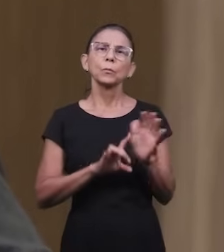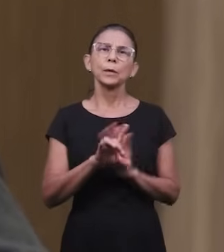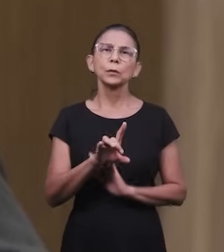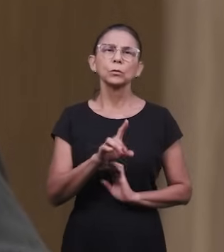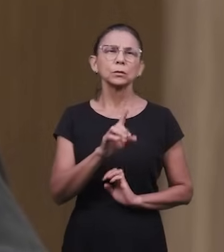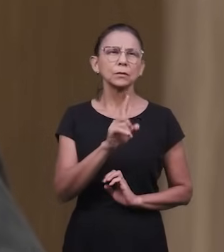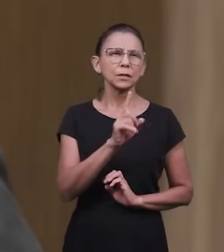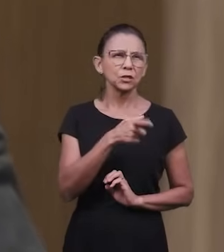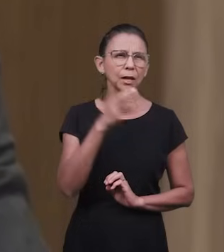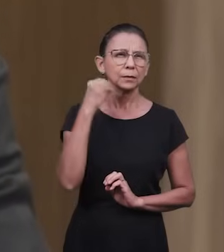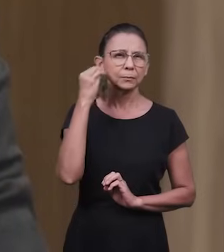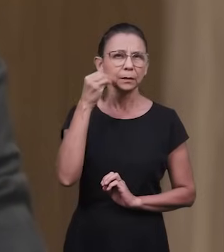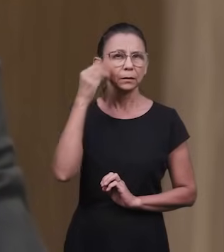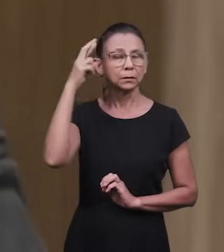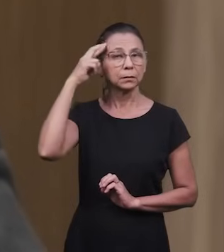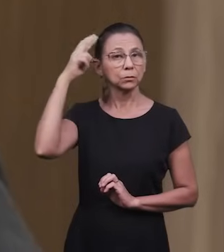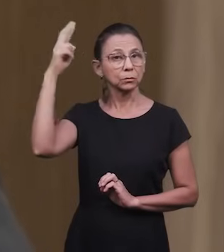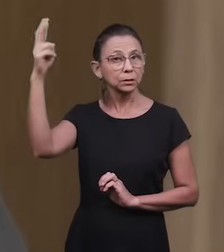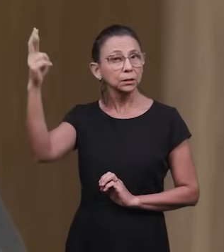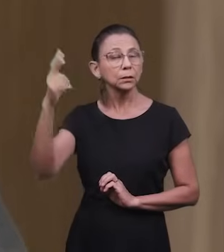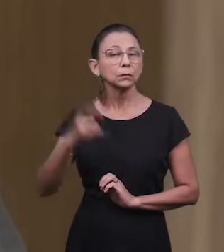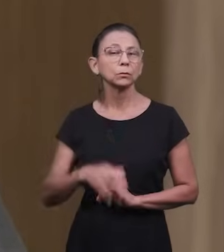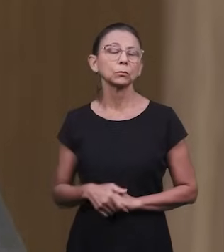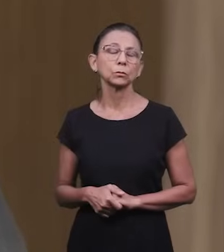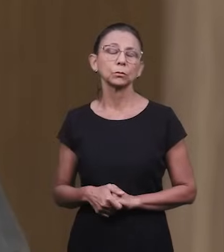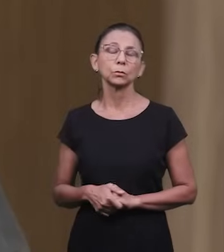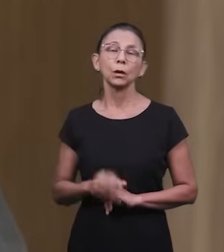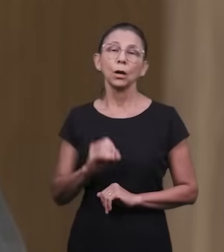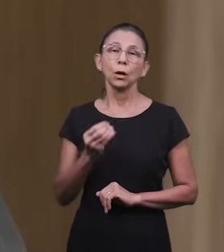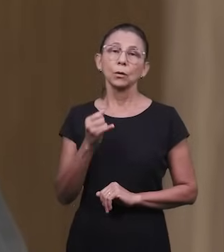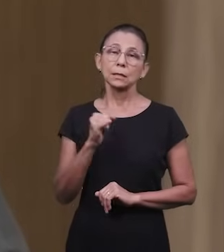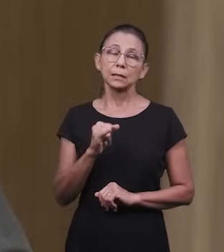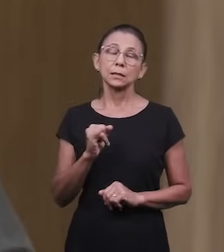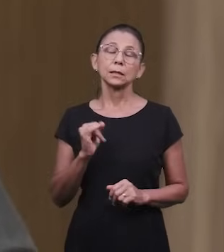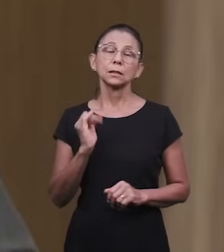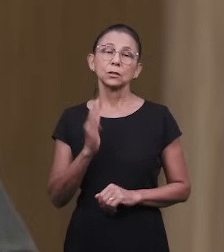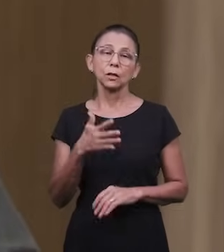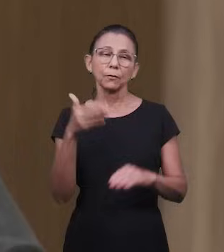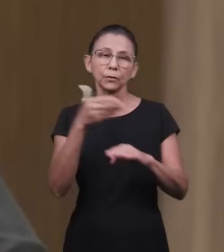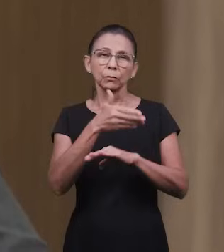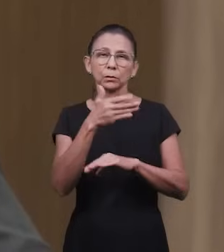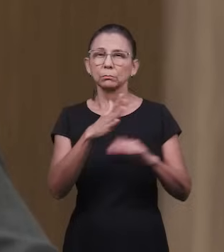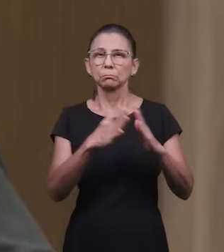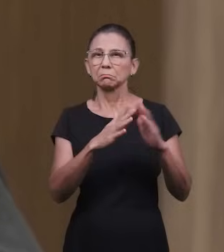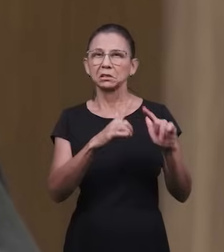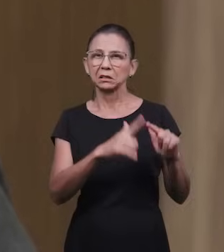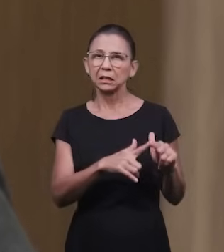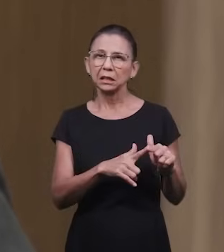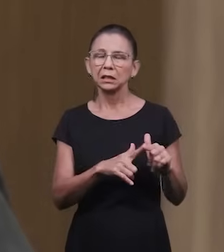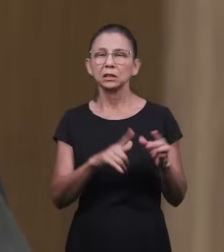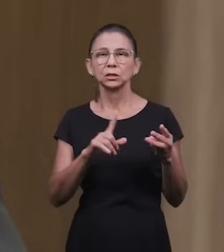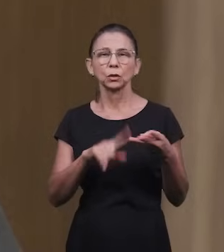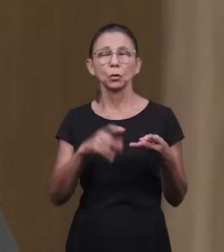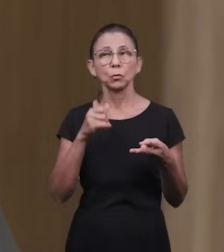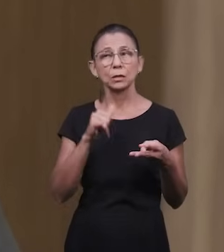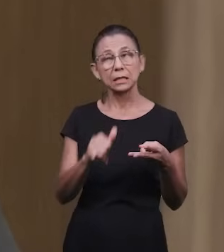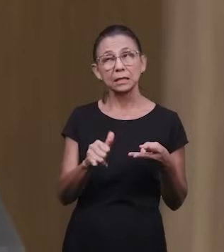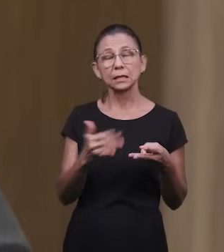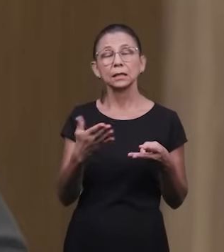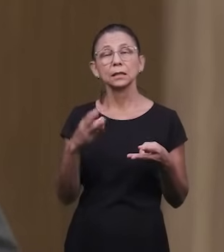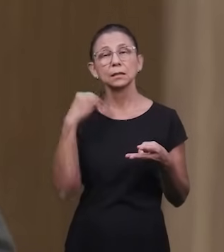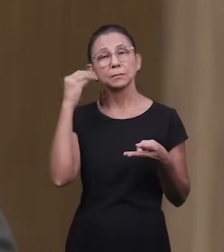pergunto se já conhecem o Senhor, se já fazem parte de alguma denominação, se já tiveram alguma experiência com a